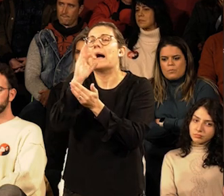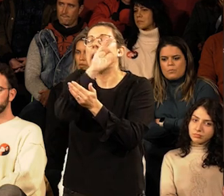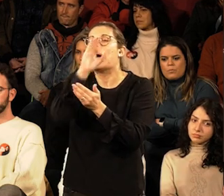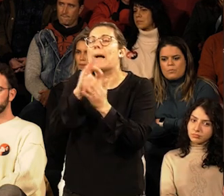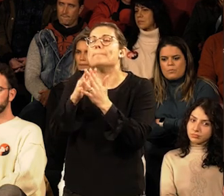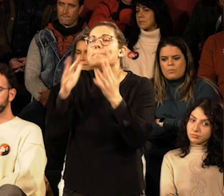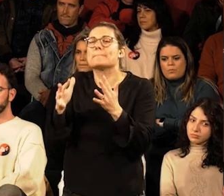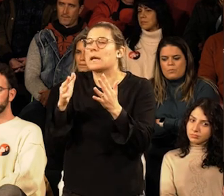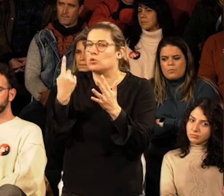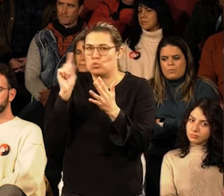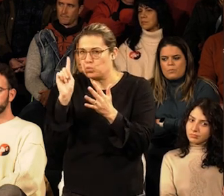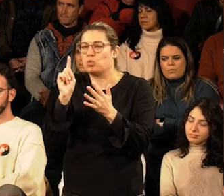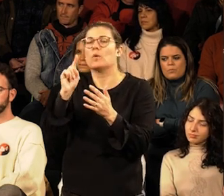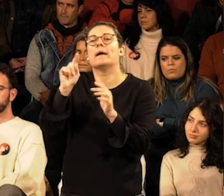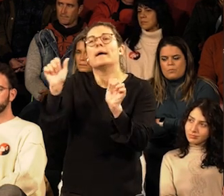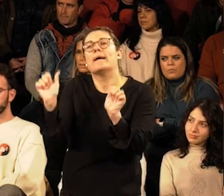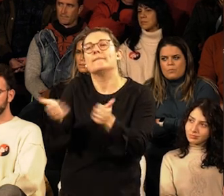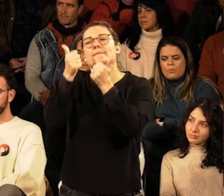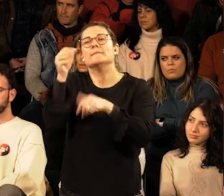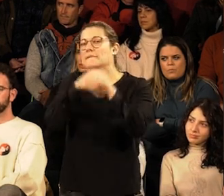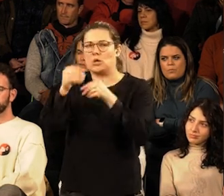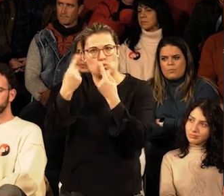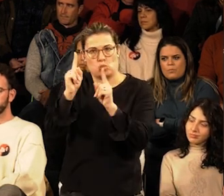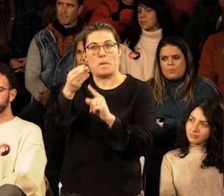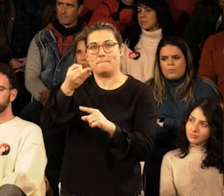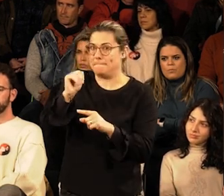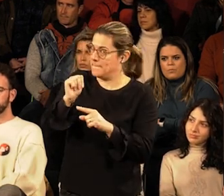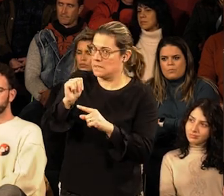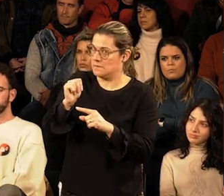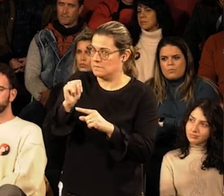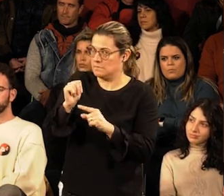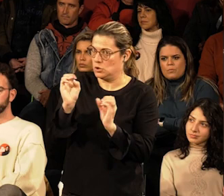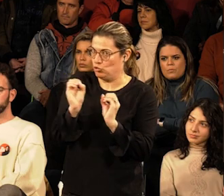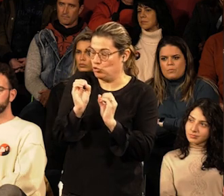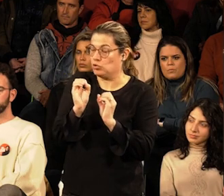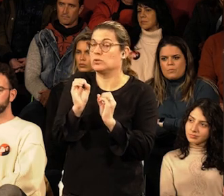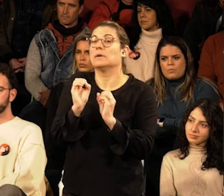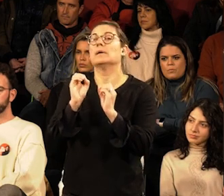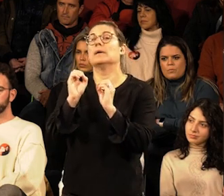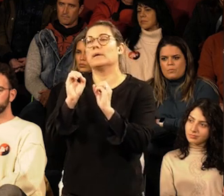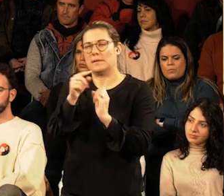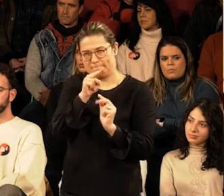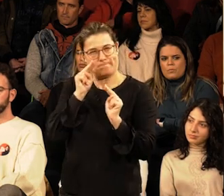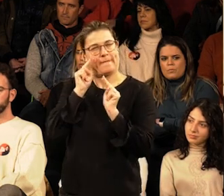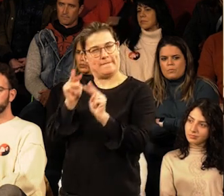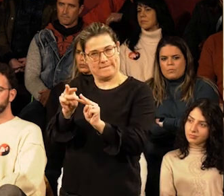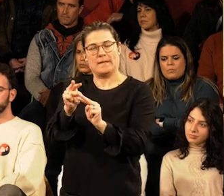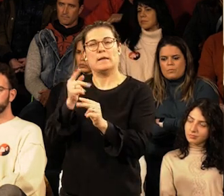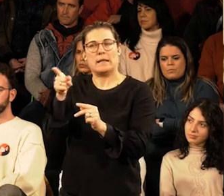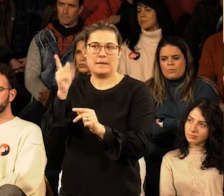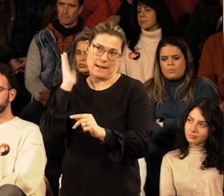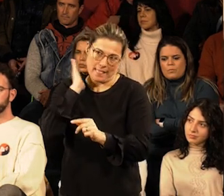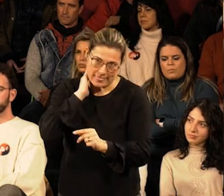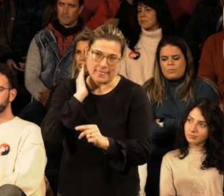absoluta nem Vitória eleitoral ao partido socialista que assim se viu forçado a negociar